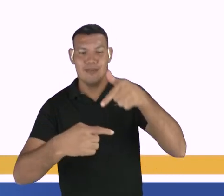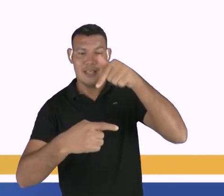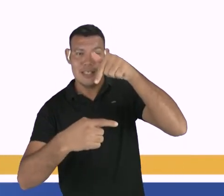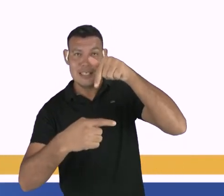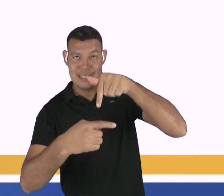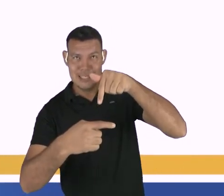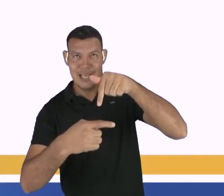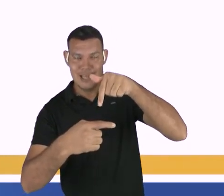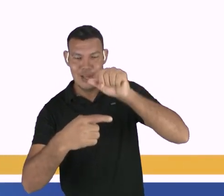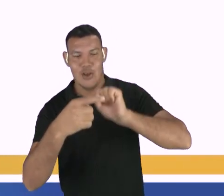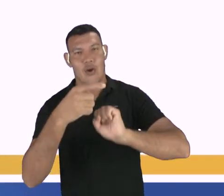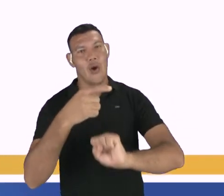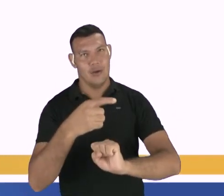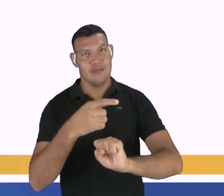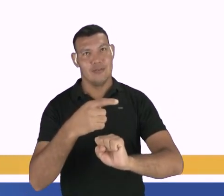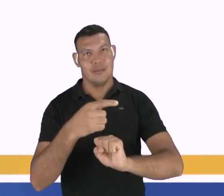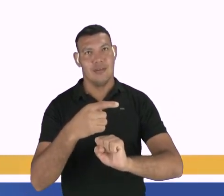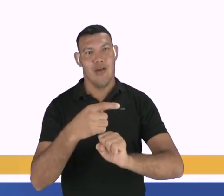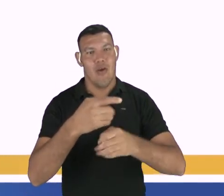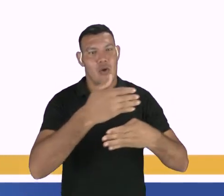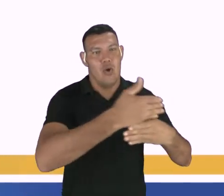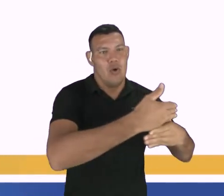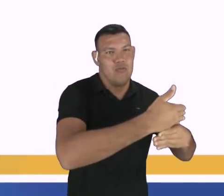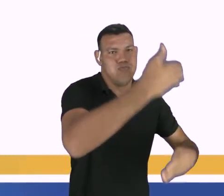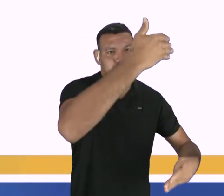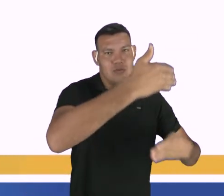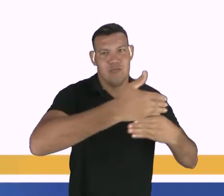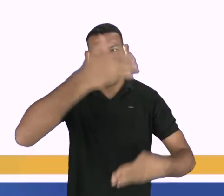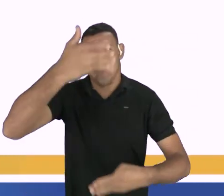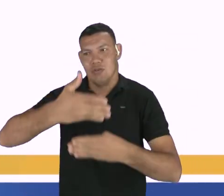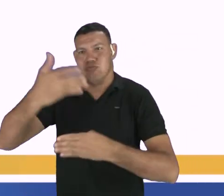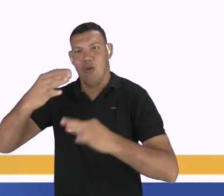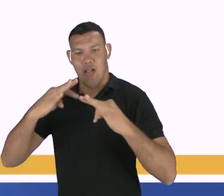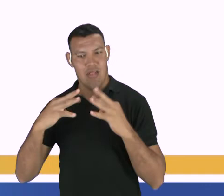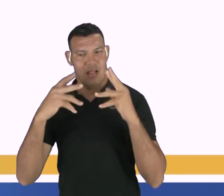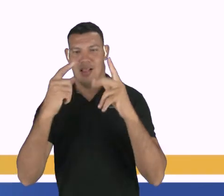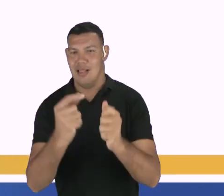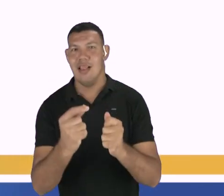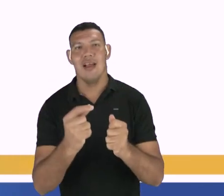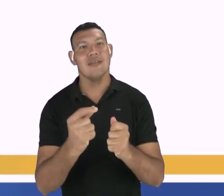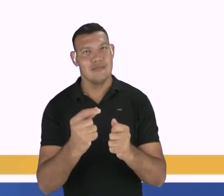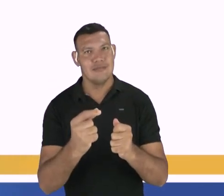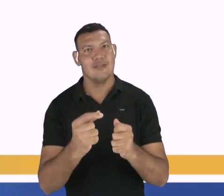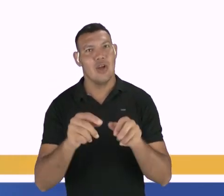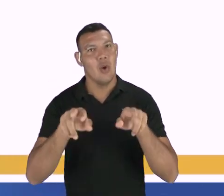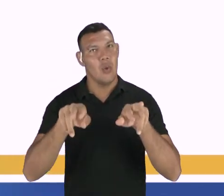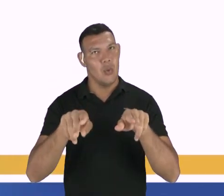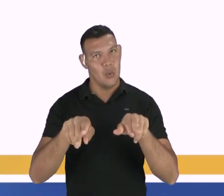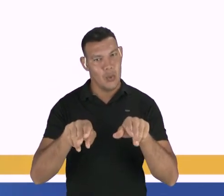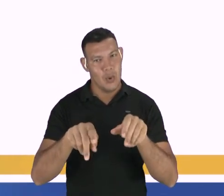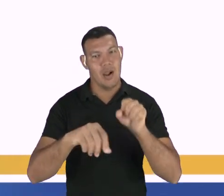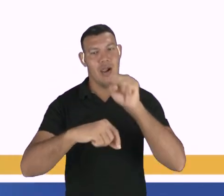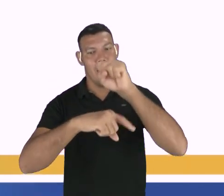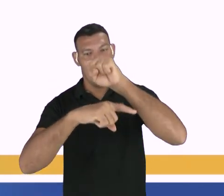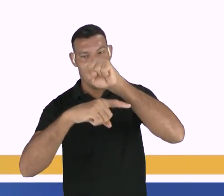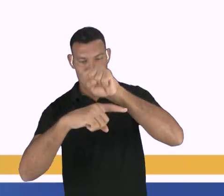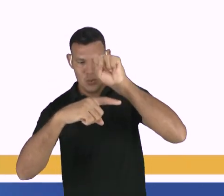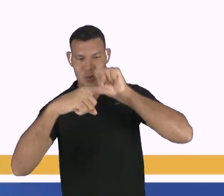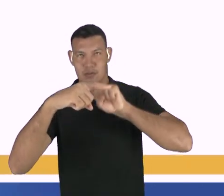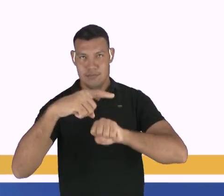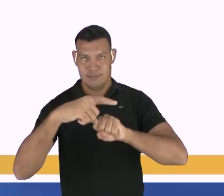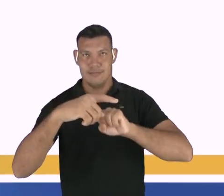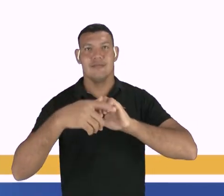muro total corresponde a 8/8, então faltam 1/8 para construir o muro, né? Bastava